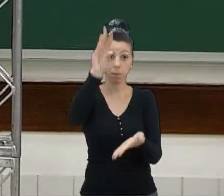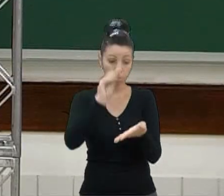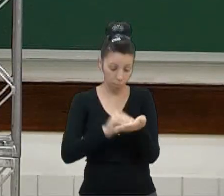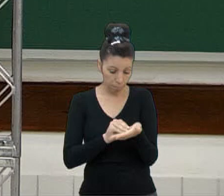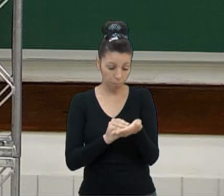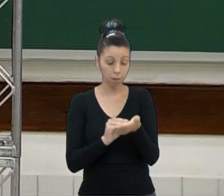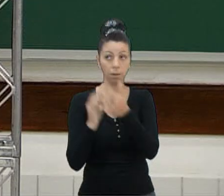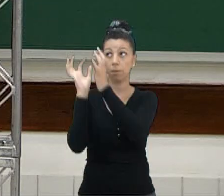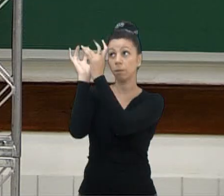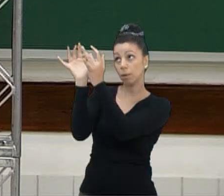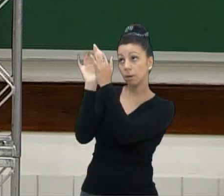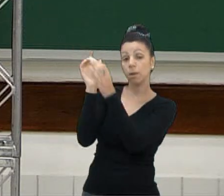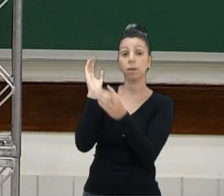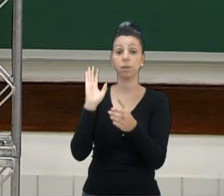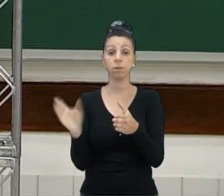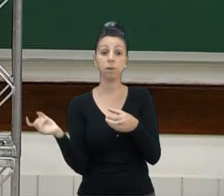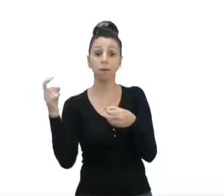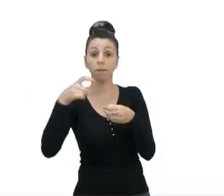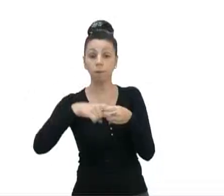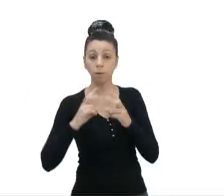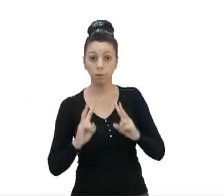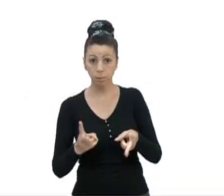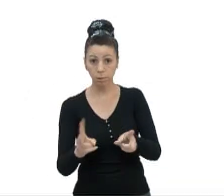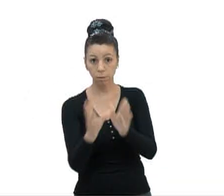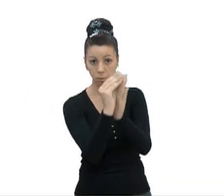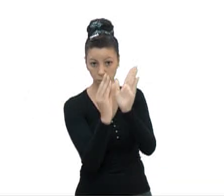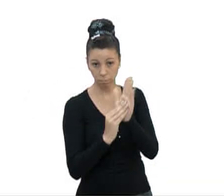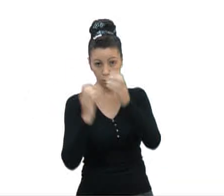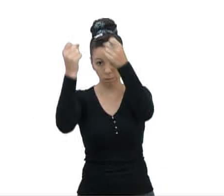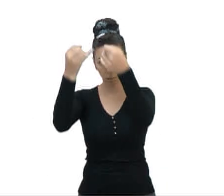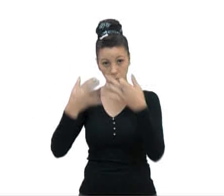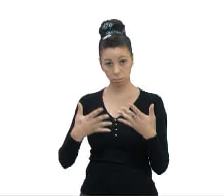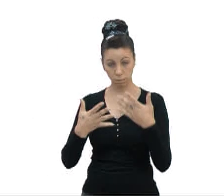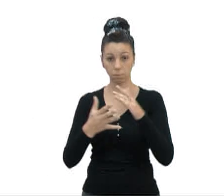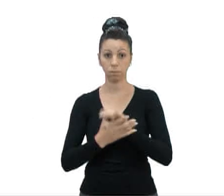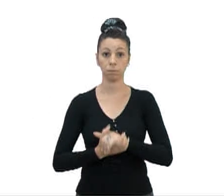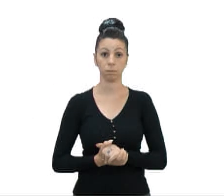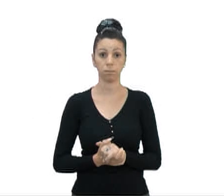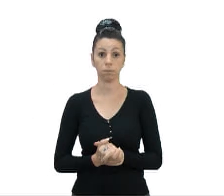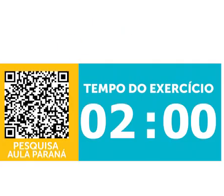e pensar, e aí a gente já volta com a continuidade ali das explicações.